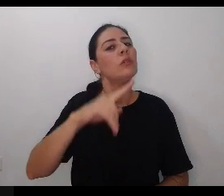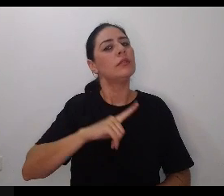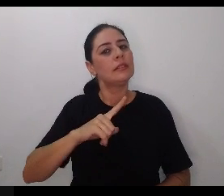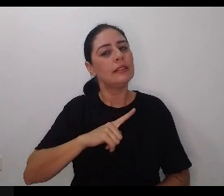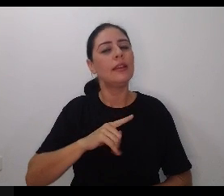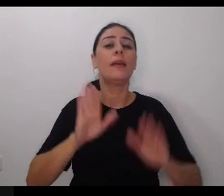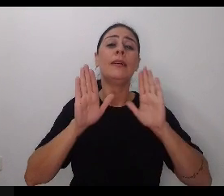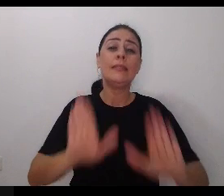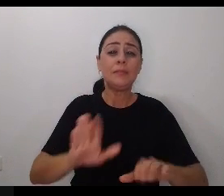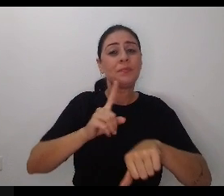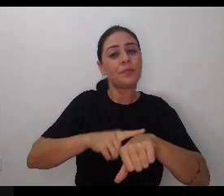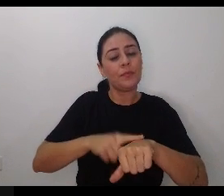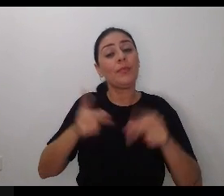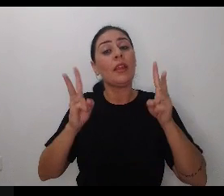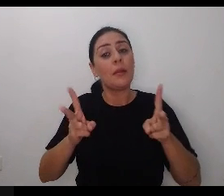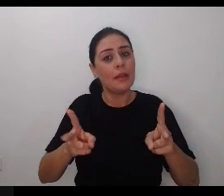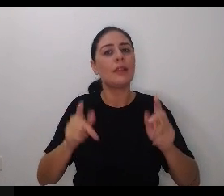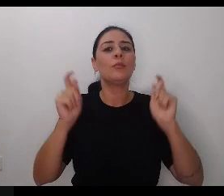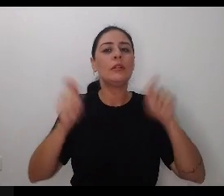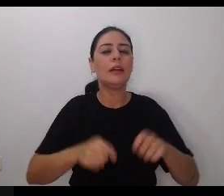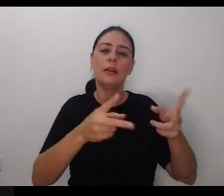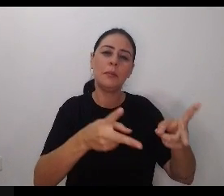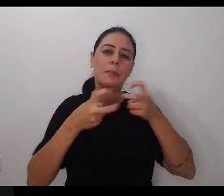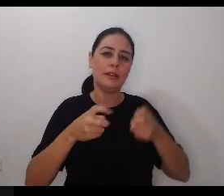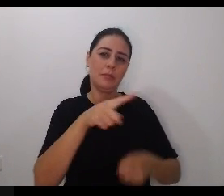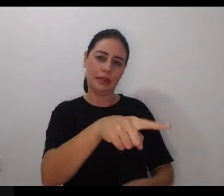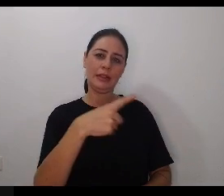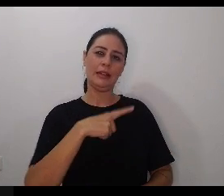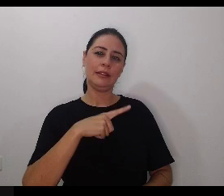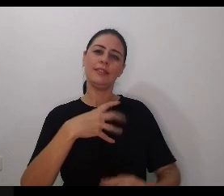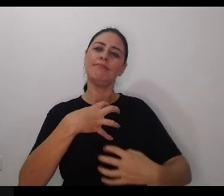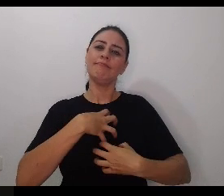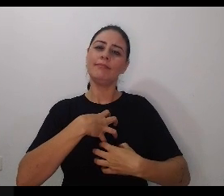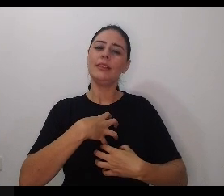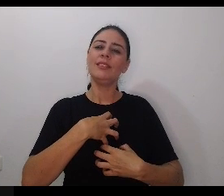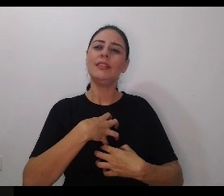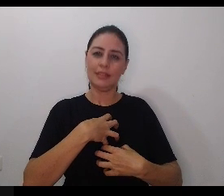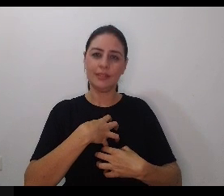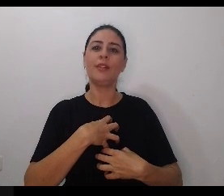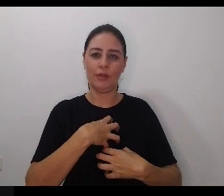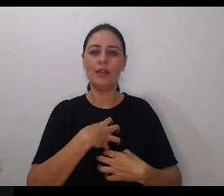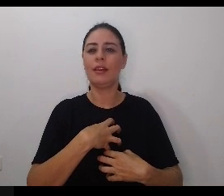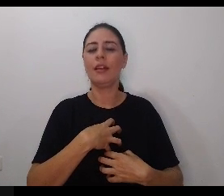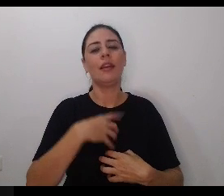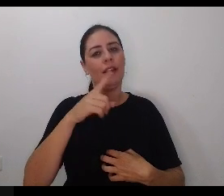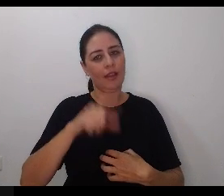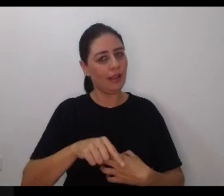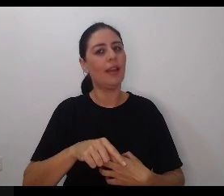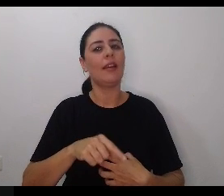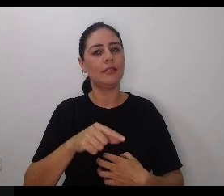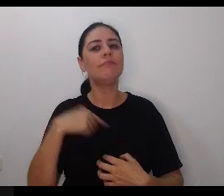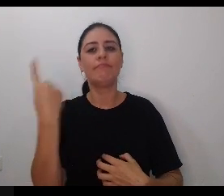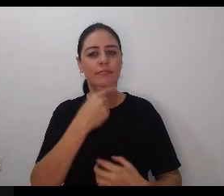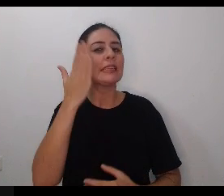criança isso é importante. Mas a gente pode, ao mesmo tempo, reconhecer que ela tem um sentimento envolvido e que é esperado que ela sinta